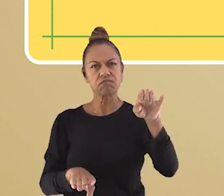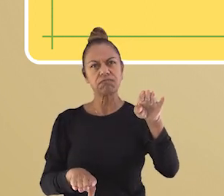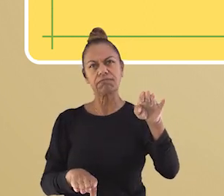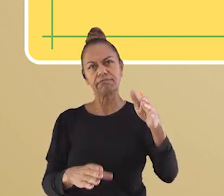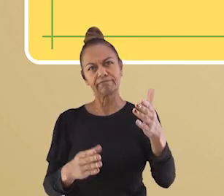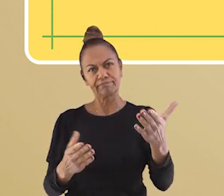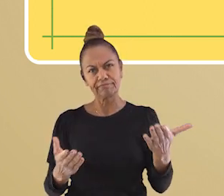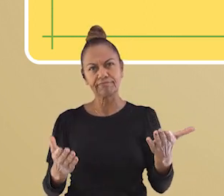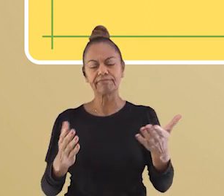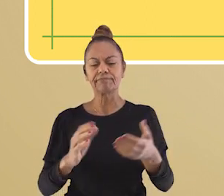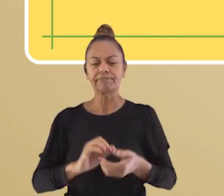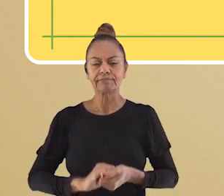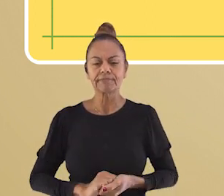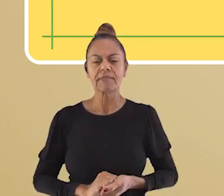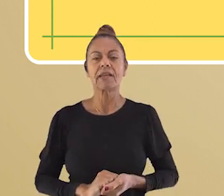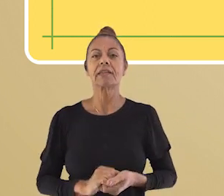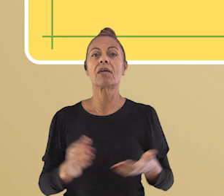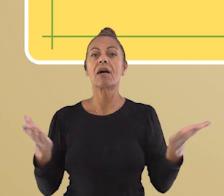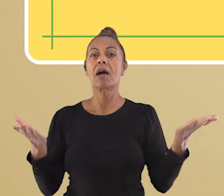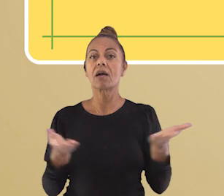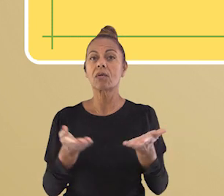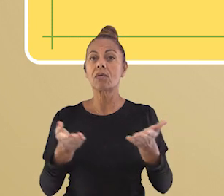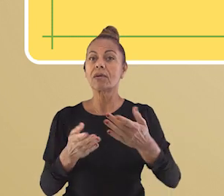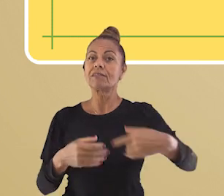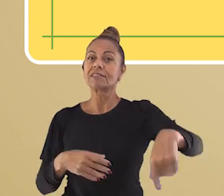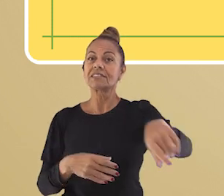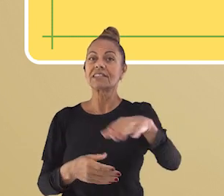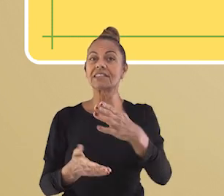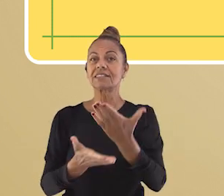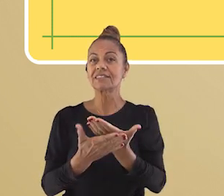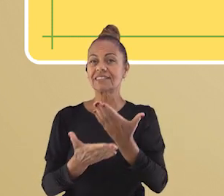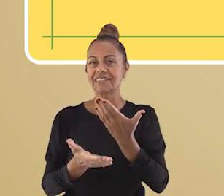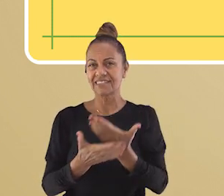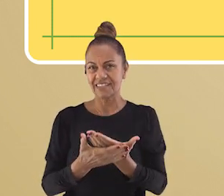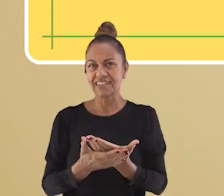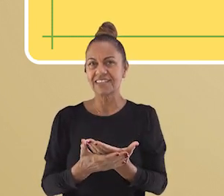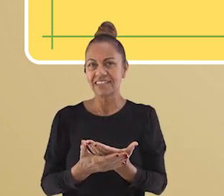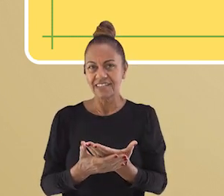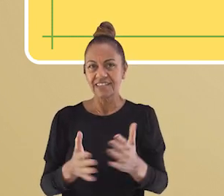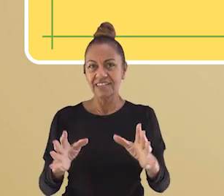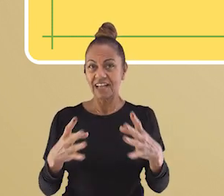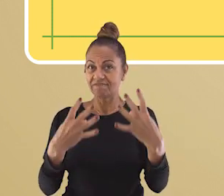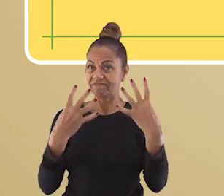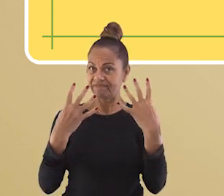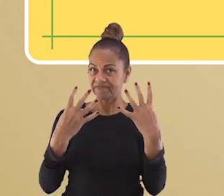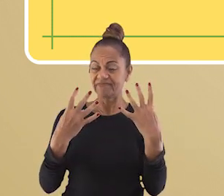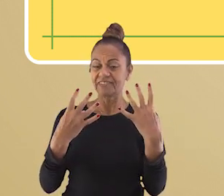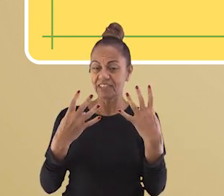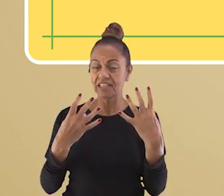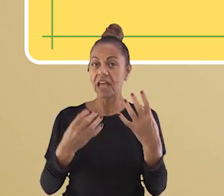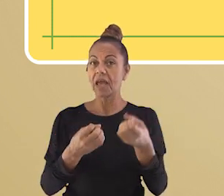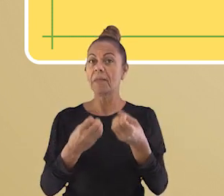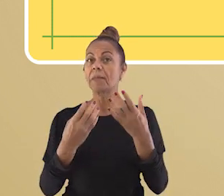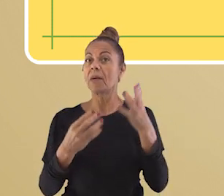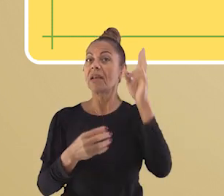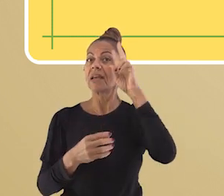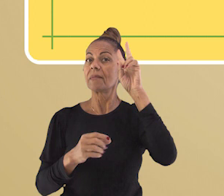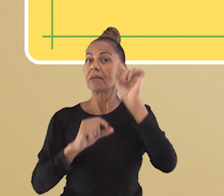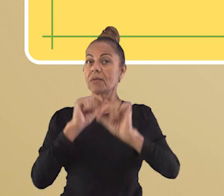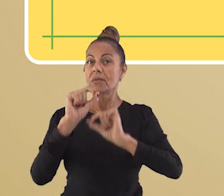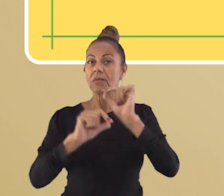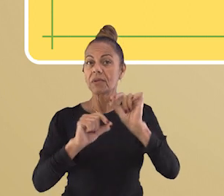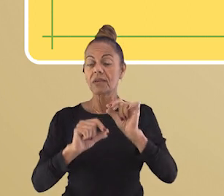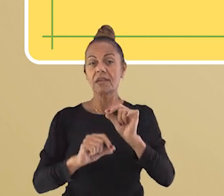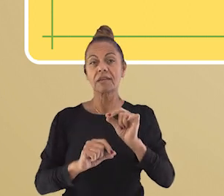religiões. Agora, para você, estudante que nos acompanha, você já sabe, mas é sempre bom lembrar para não se esquecer